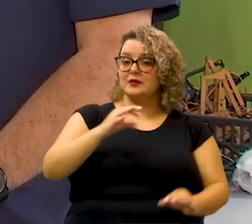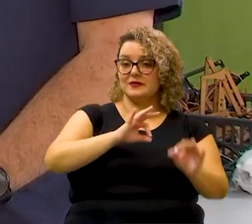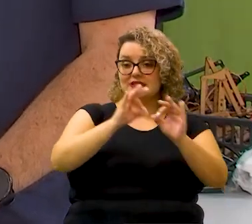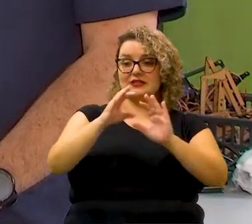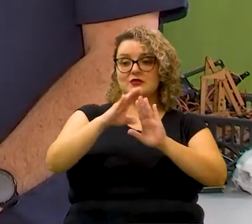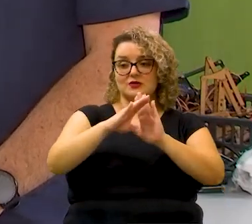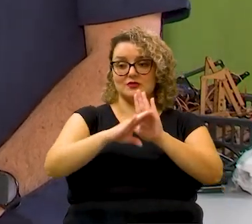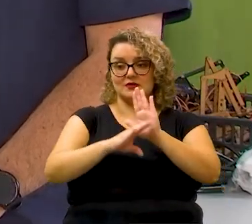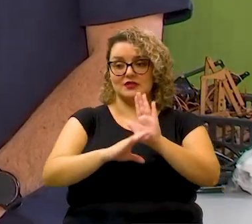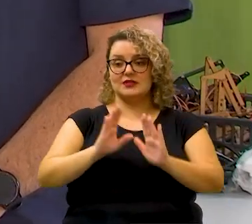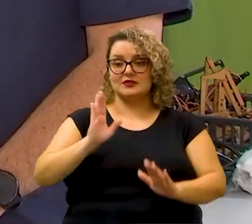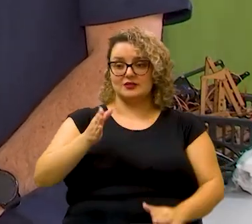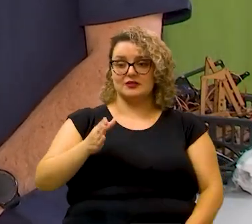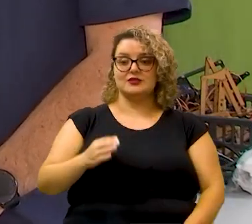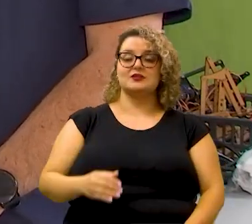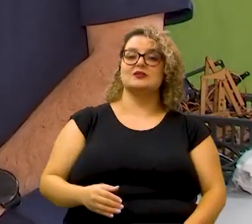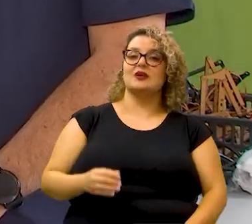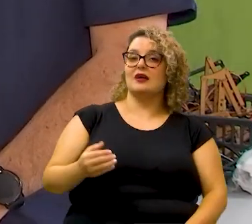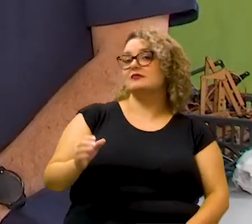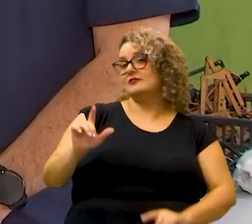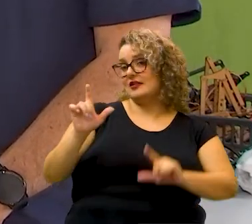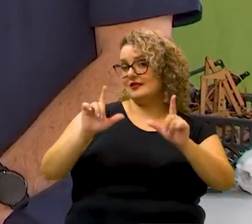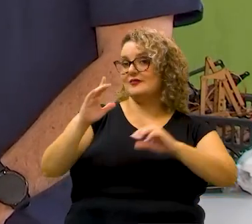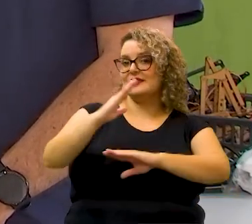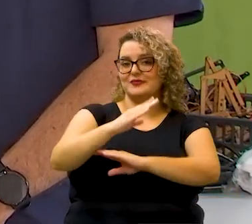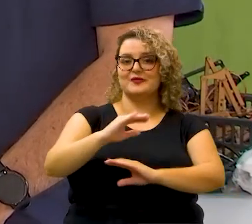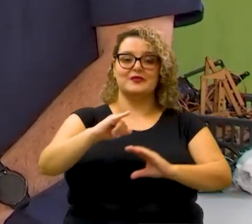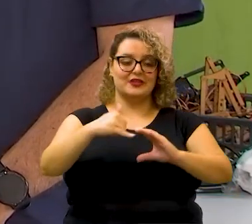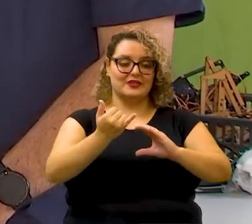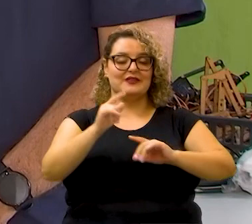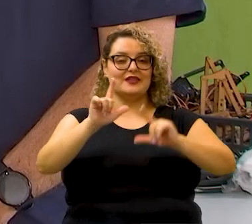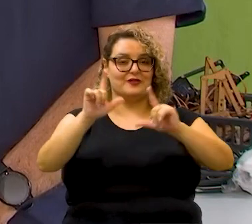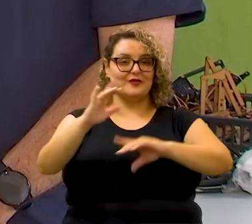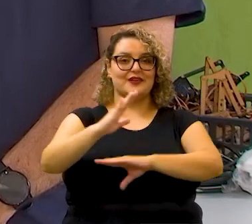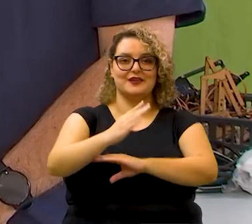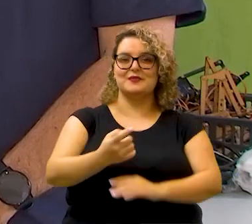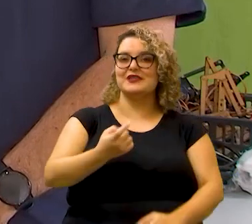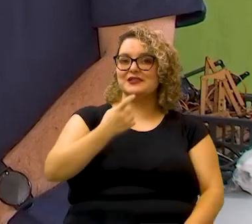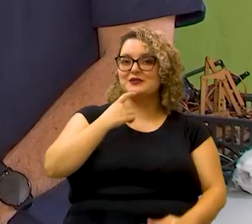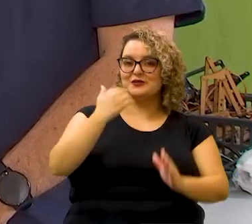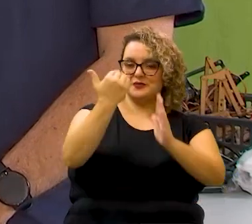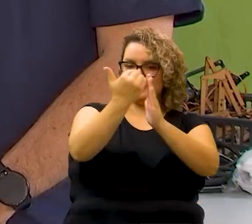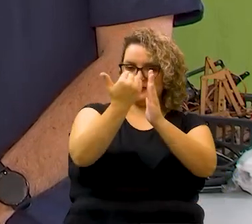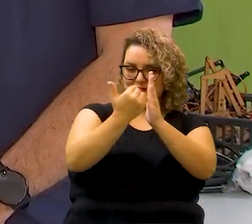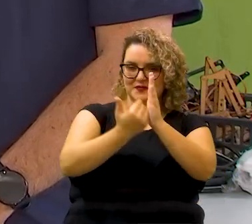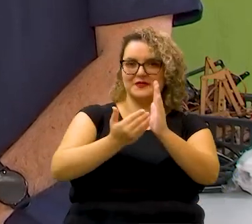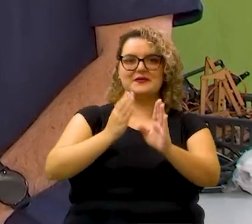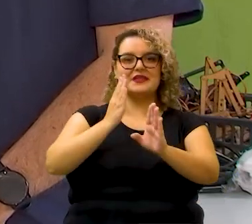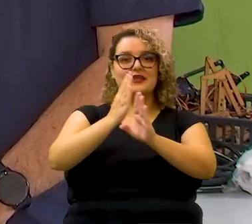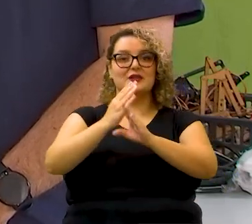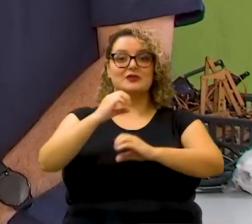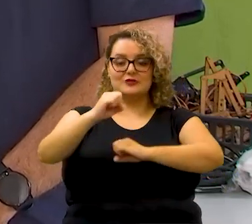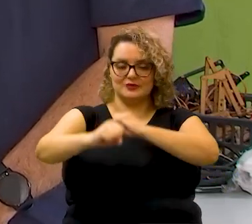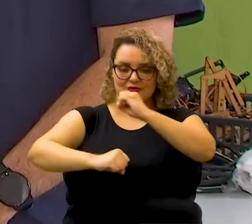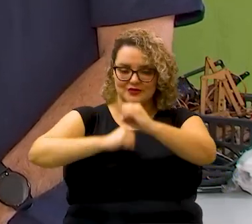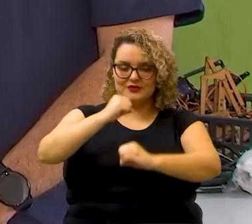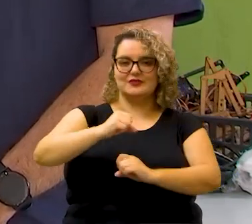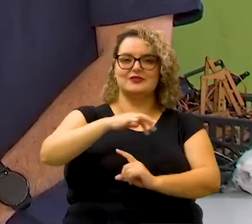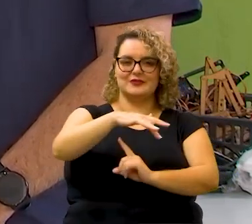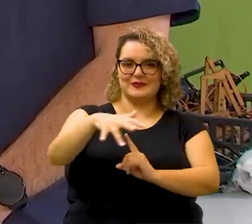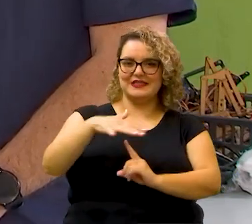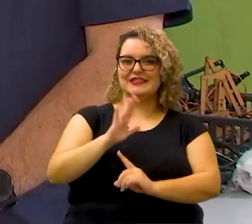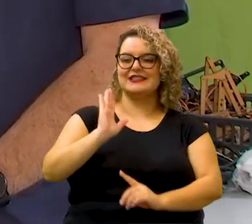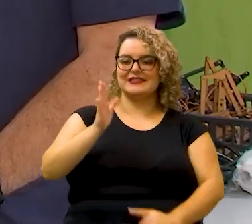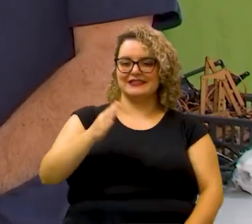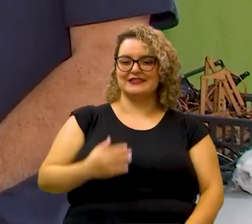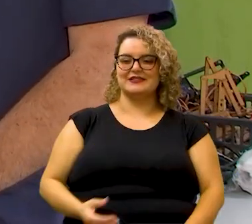quer resgatar os programas que já foram ao ar, você pode entrar no YouTube da TV Câmara Campinas, na playlist você encontra lá os giros